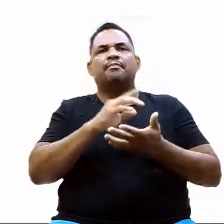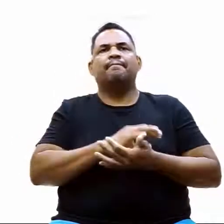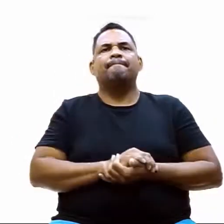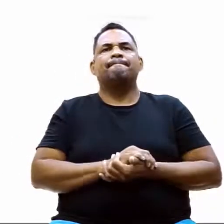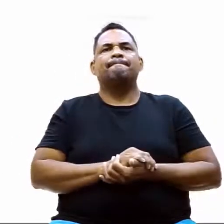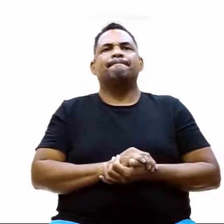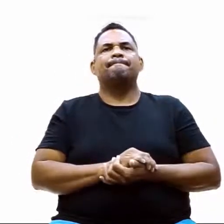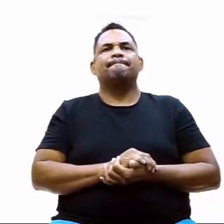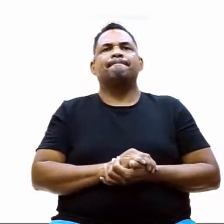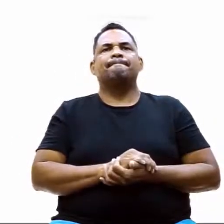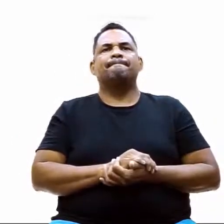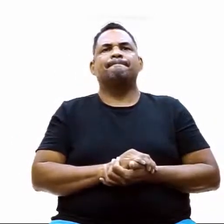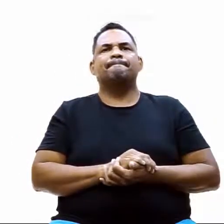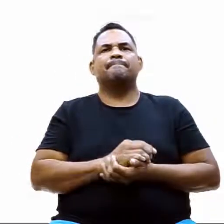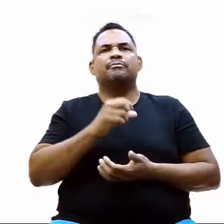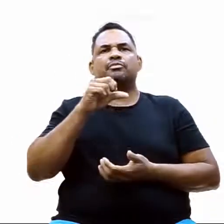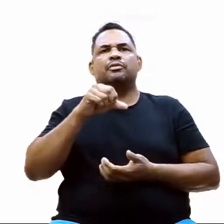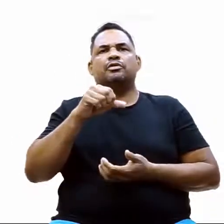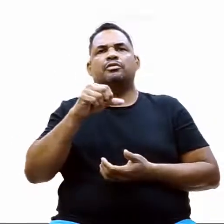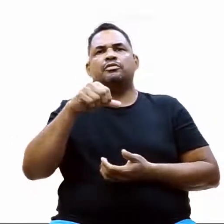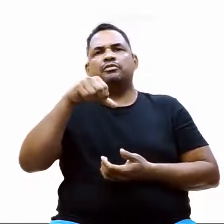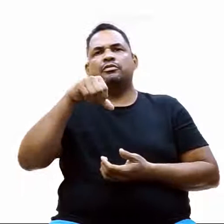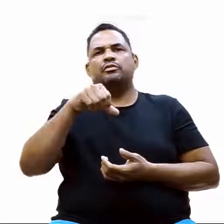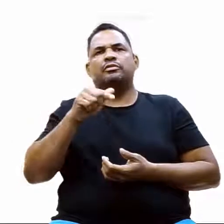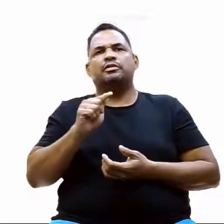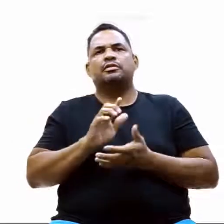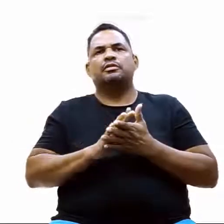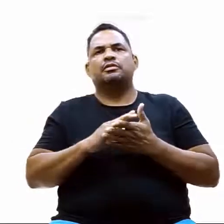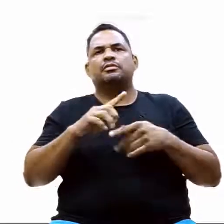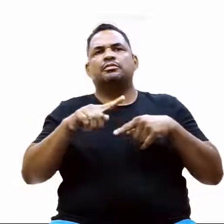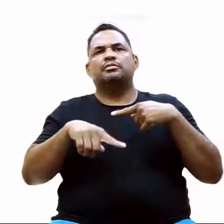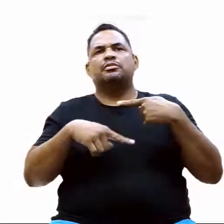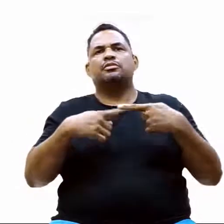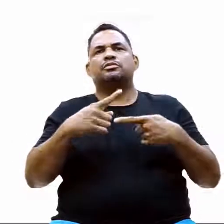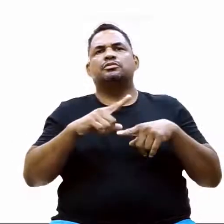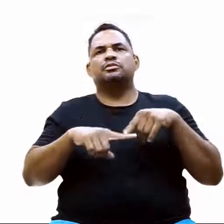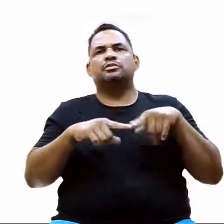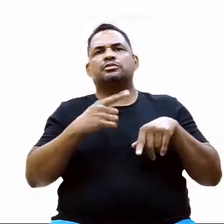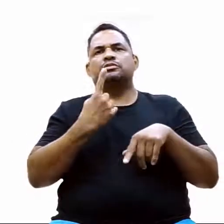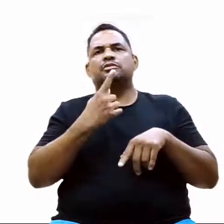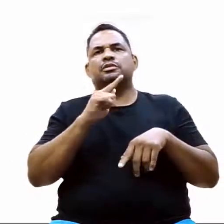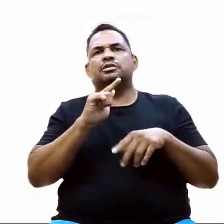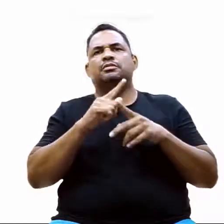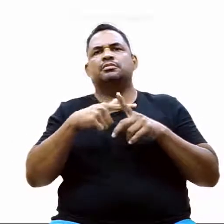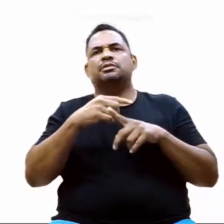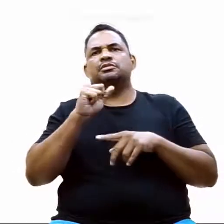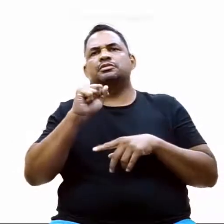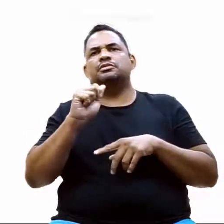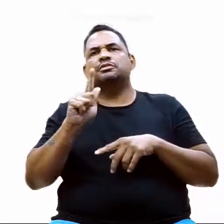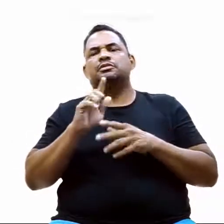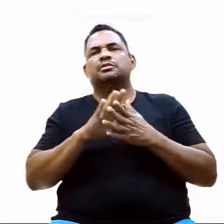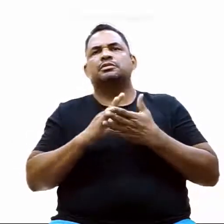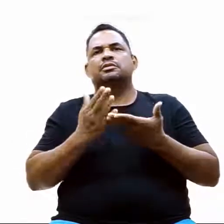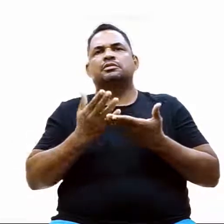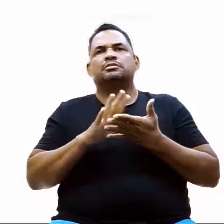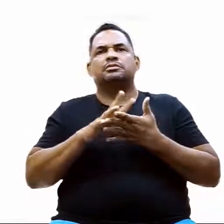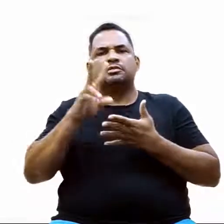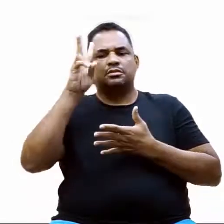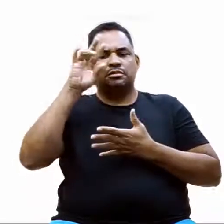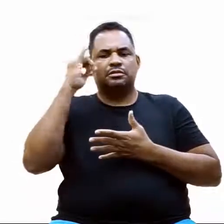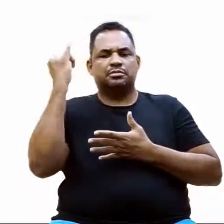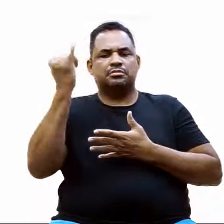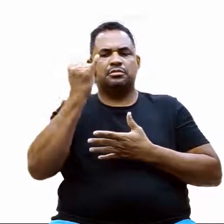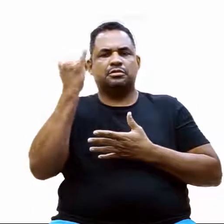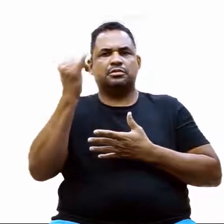produto mais 8, 9 gramas. Porém, lembrando da importância da balança digital.